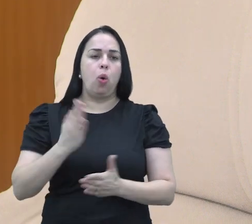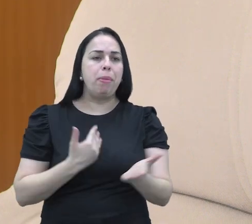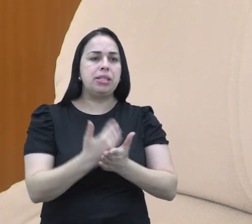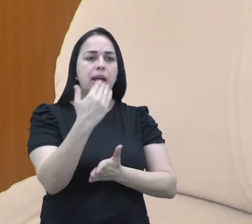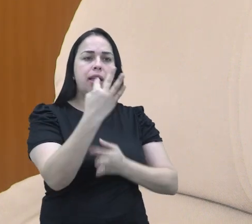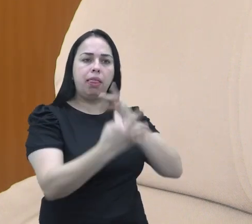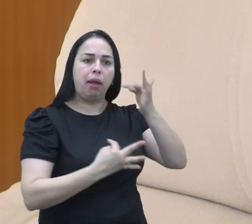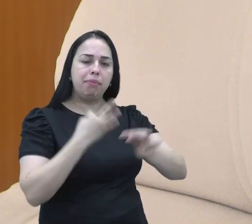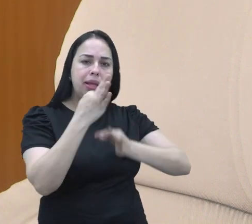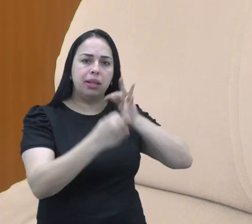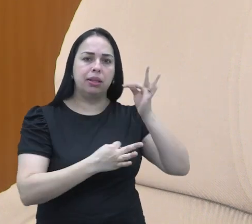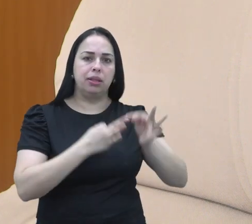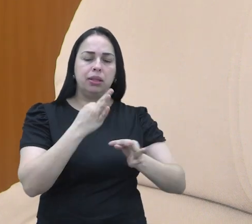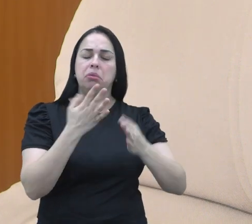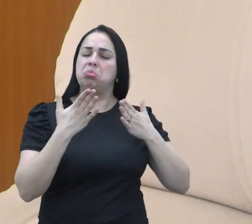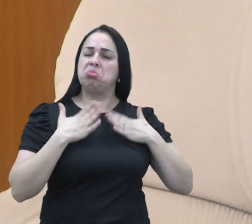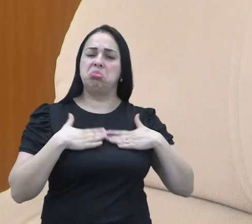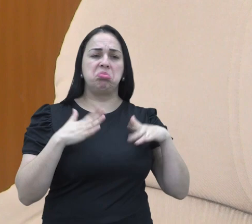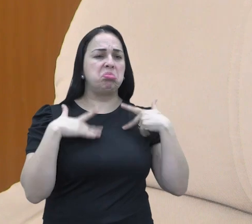um tratamento